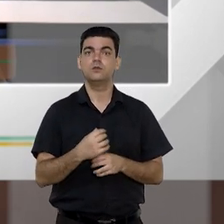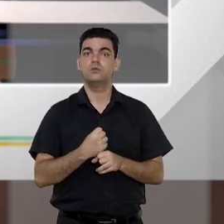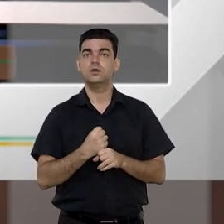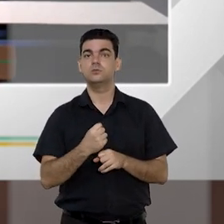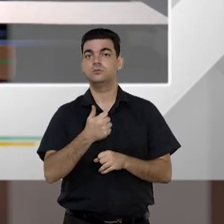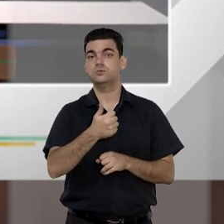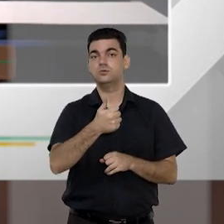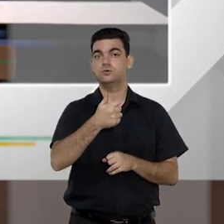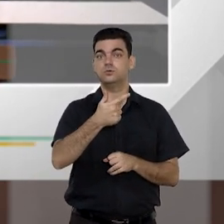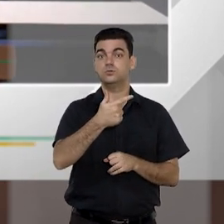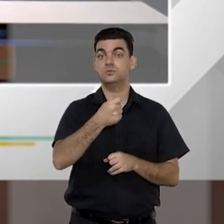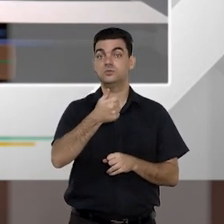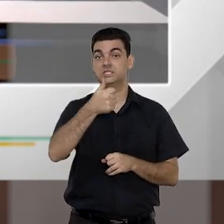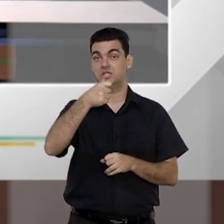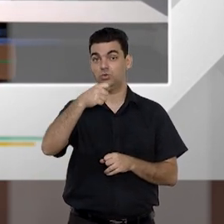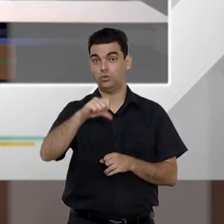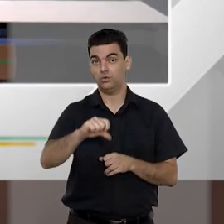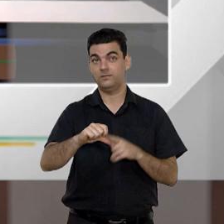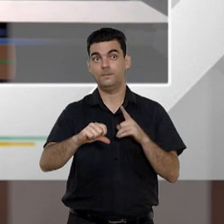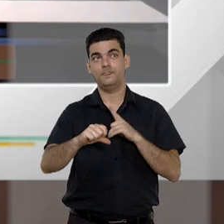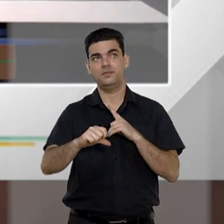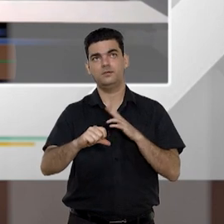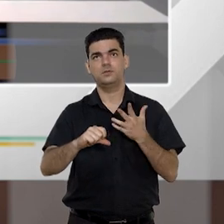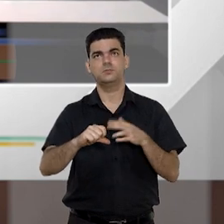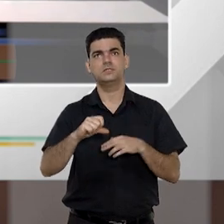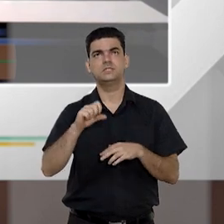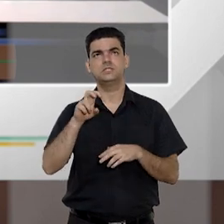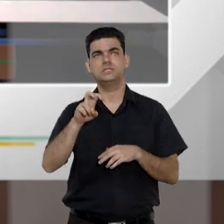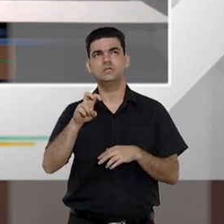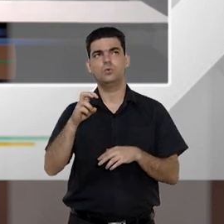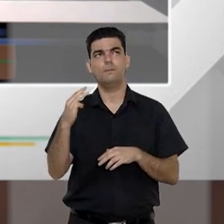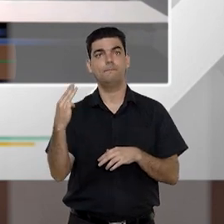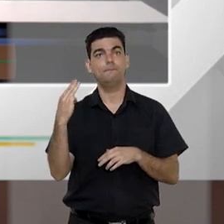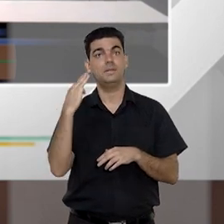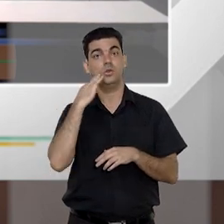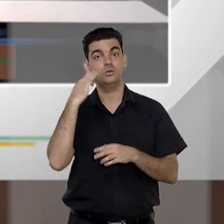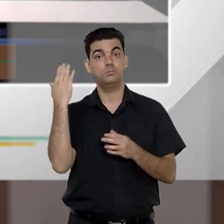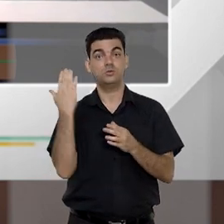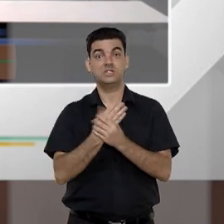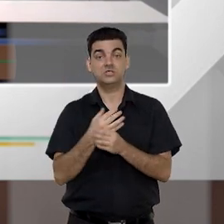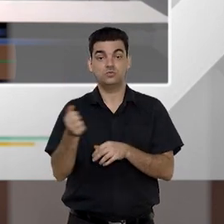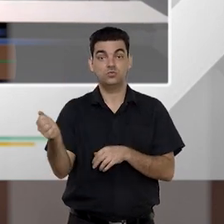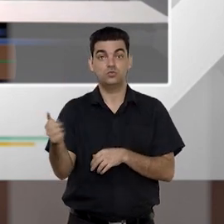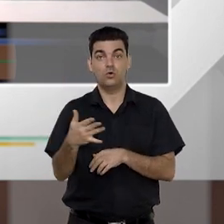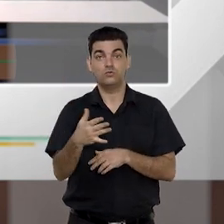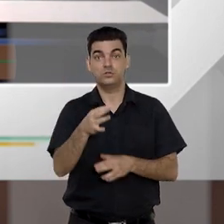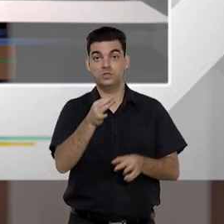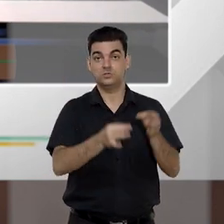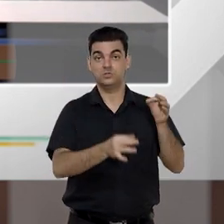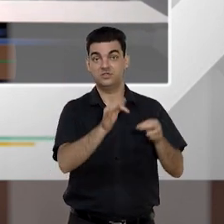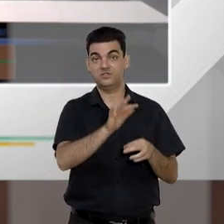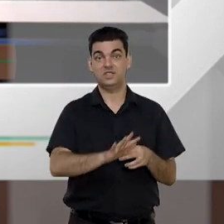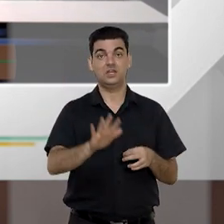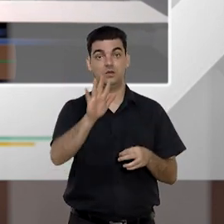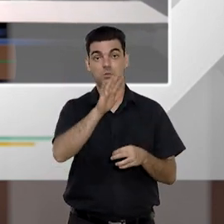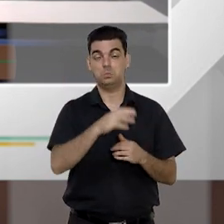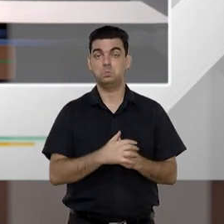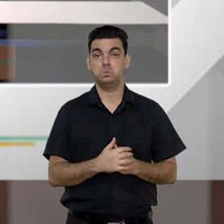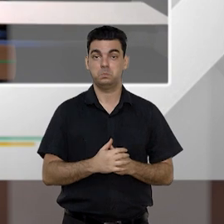Justiça, em 2019 houve uma entrada de aproximadamente 5 milhões de casos novos na Justiça